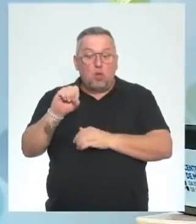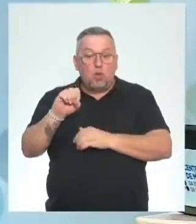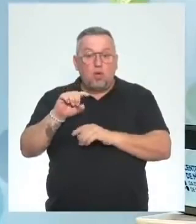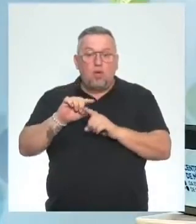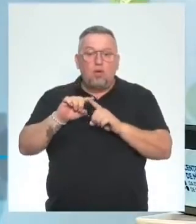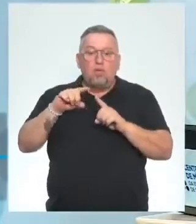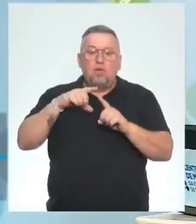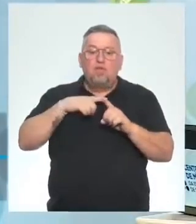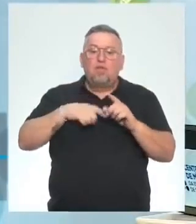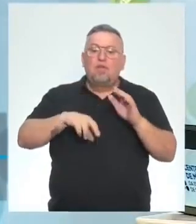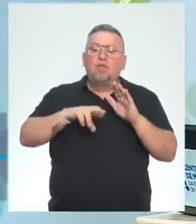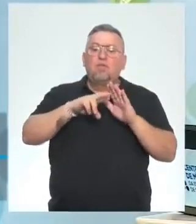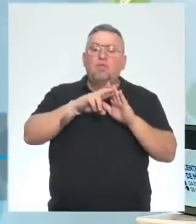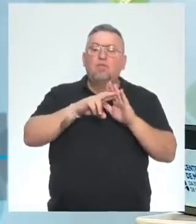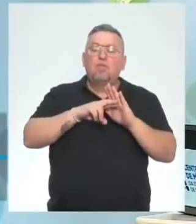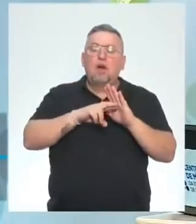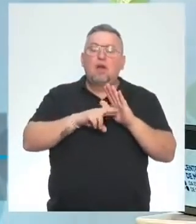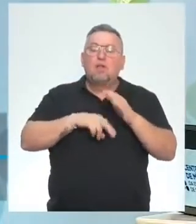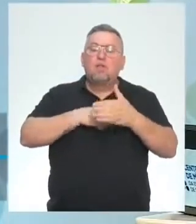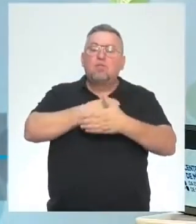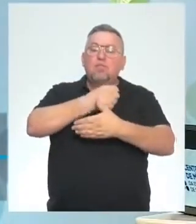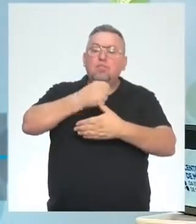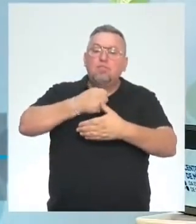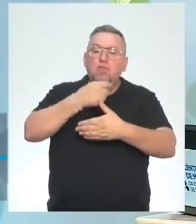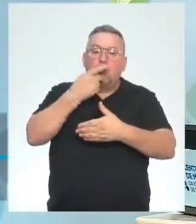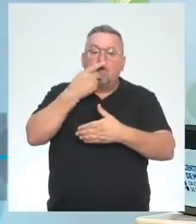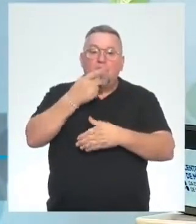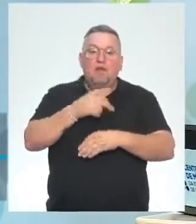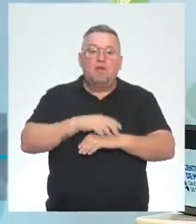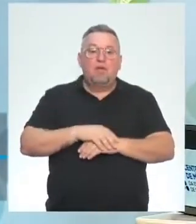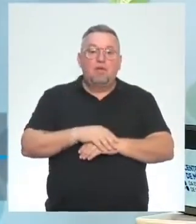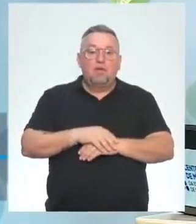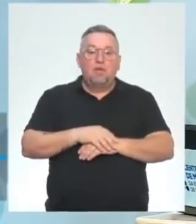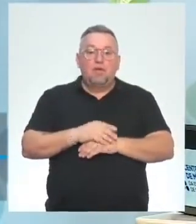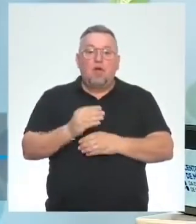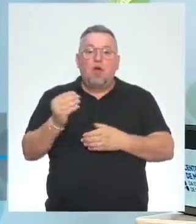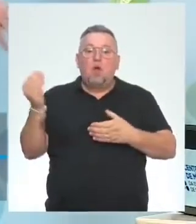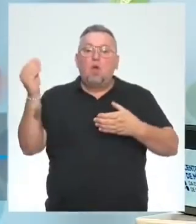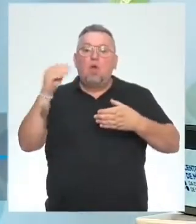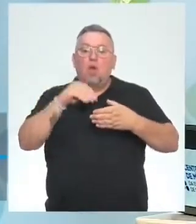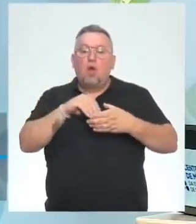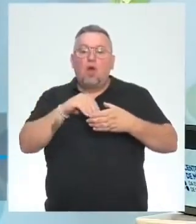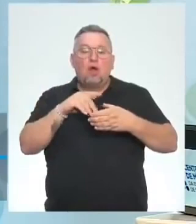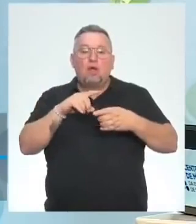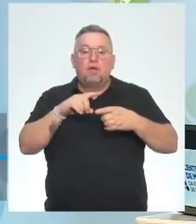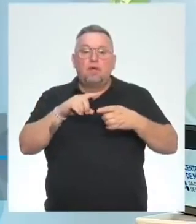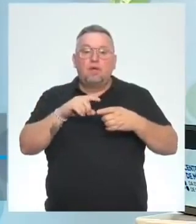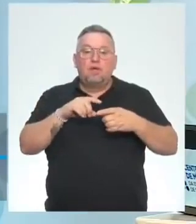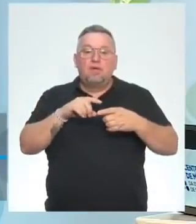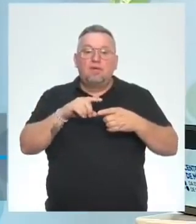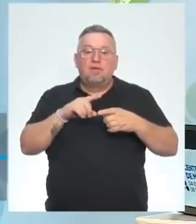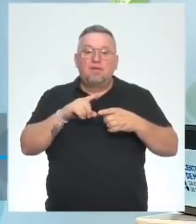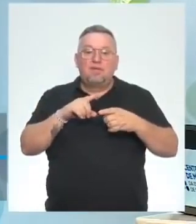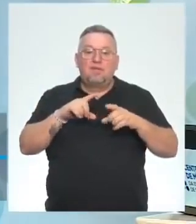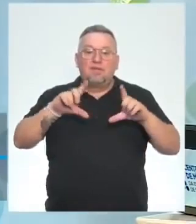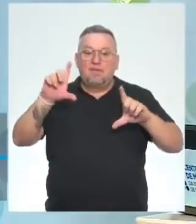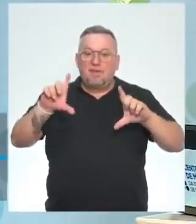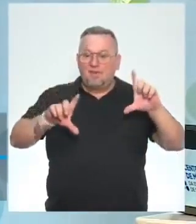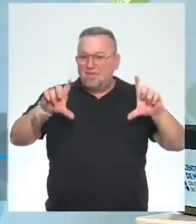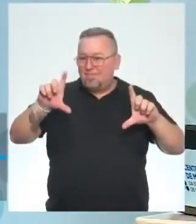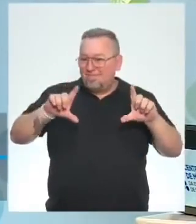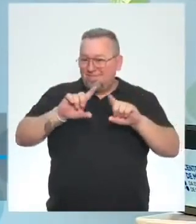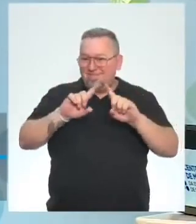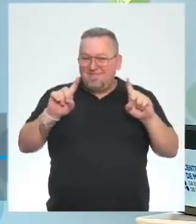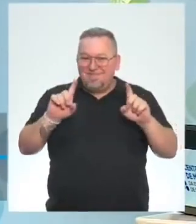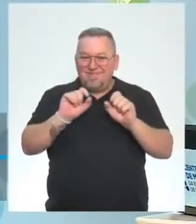tivesse numa receita, vamos falar lá, tá na receita lá, a moça lá no programa fazendo a receita, Sim.